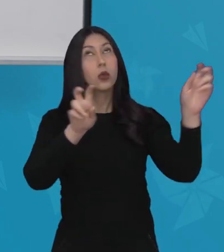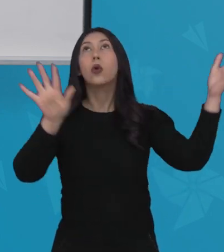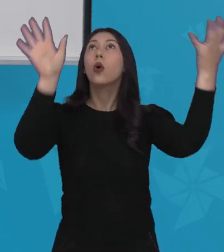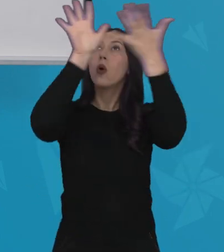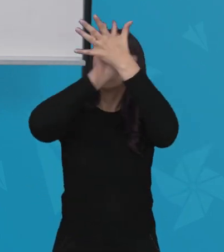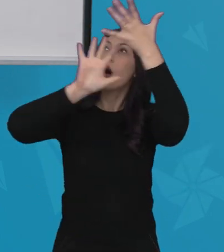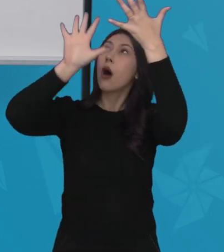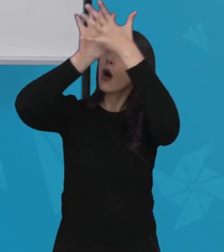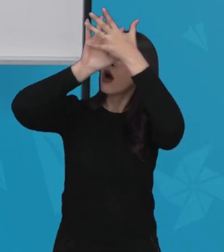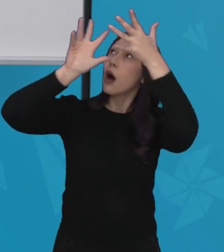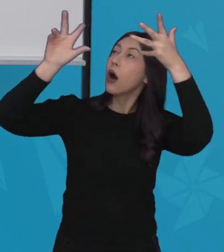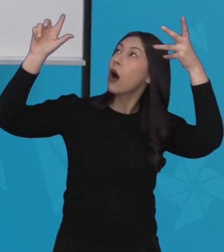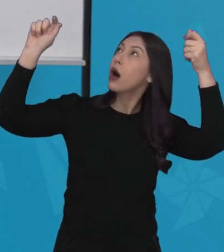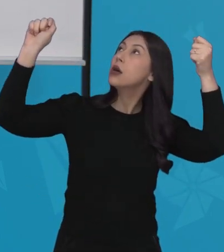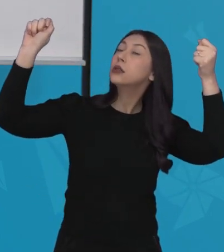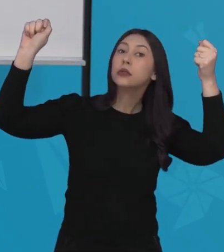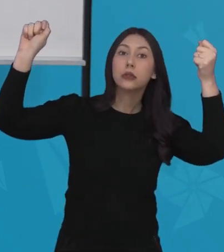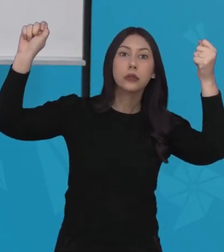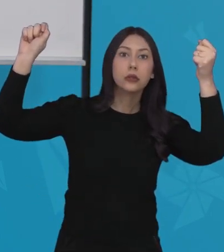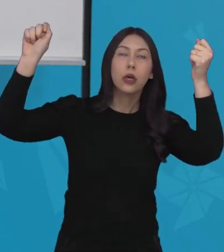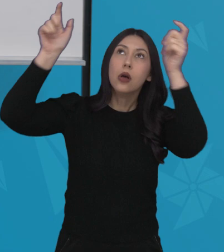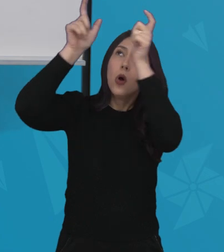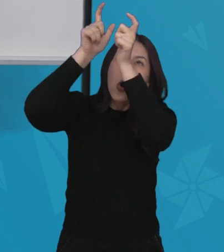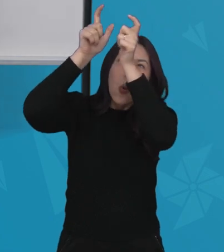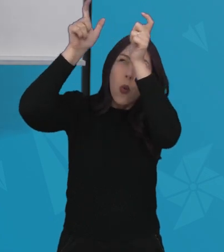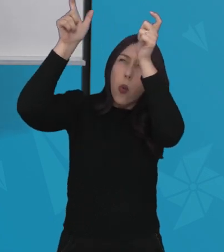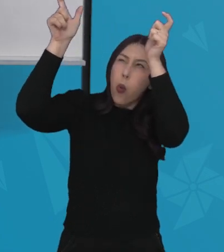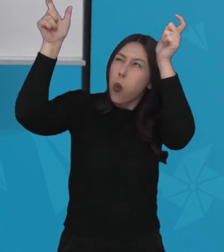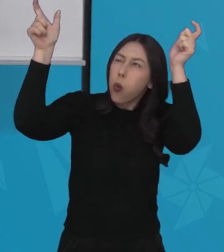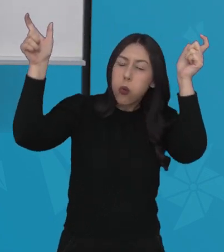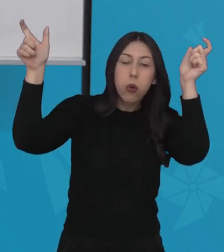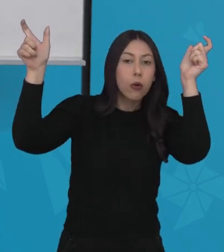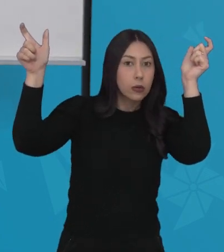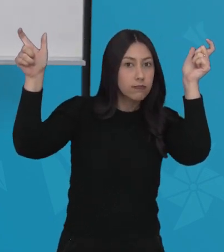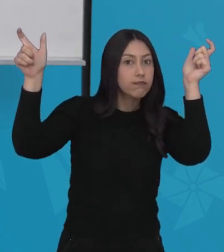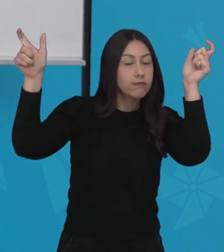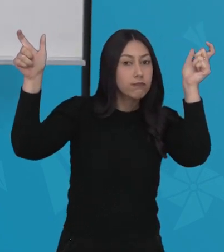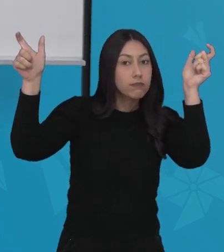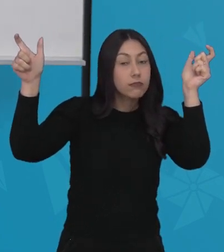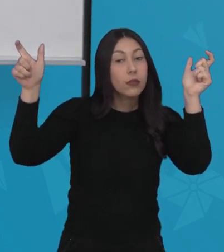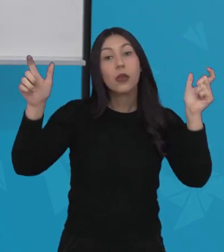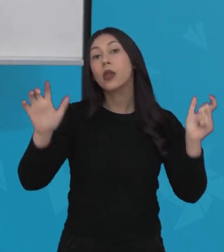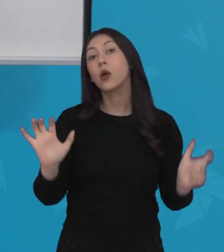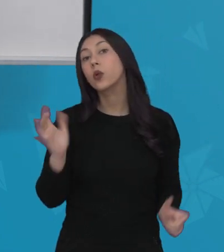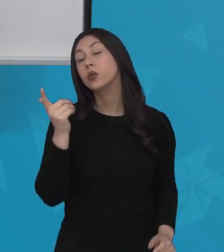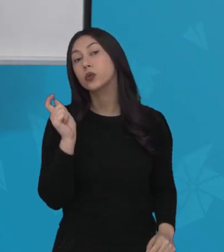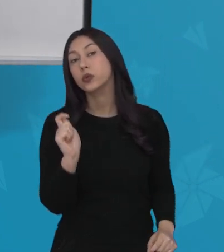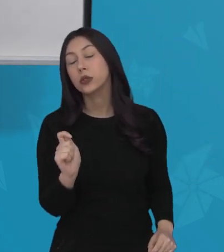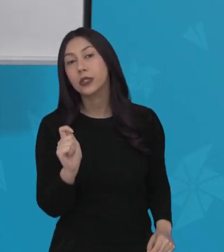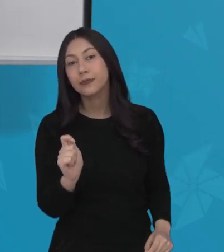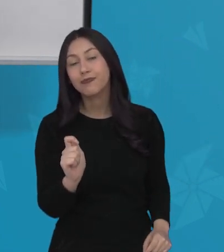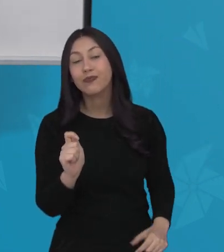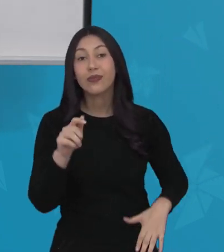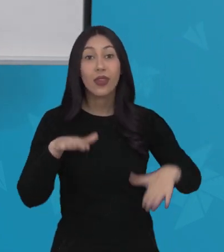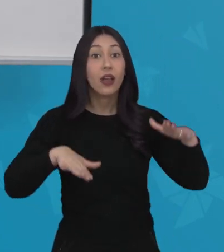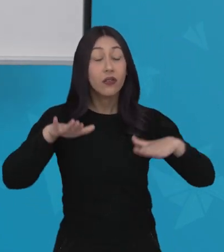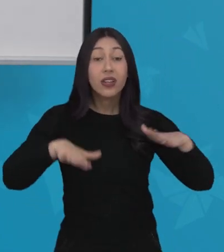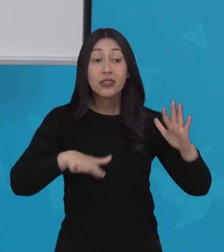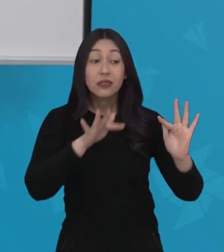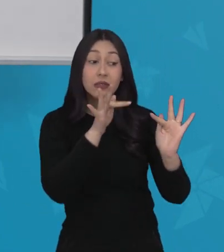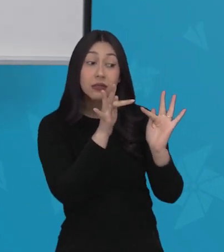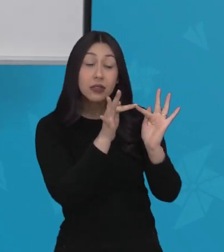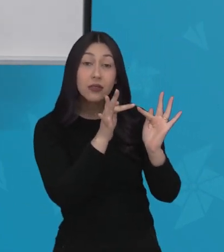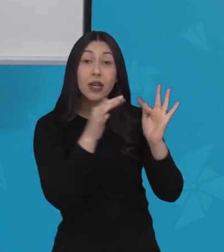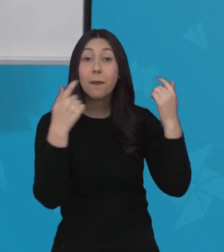que é da dimensão do nosso universo todo, a gente está falando de coisas muito grandes. O que acontece então é que muitas vezes na